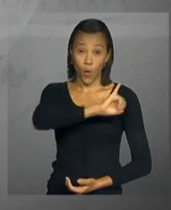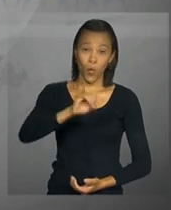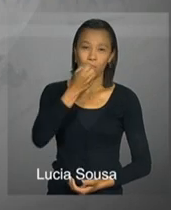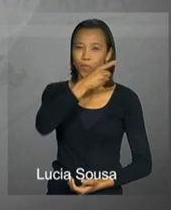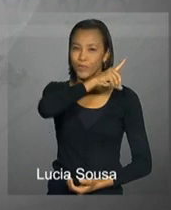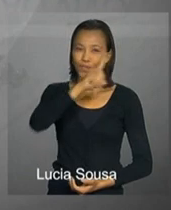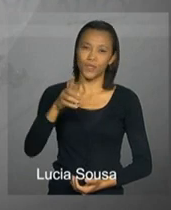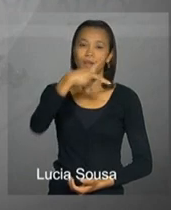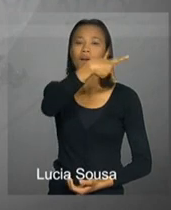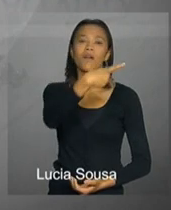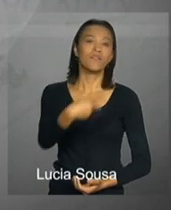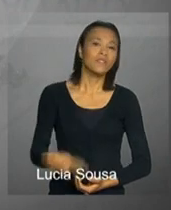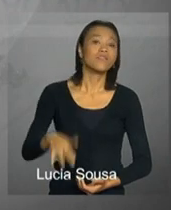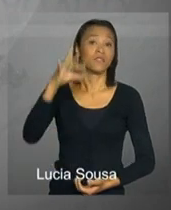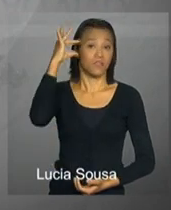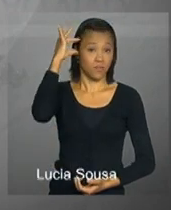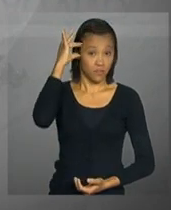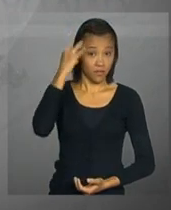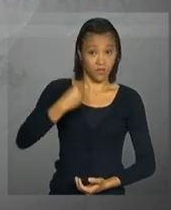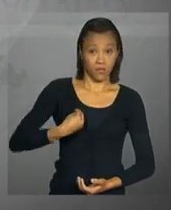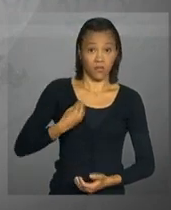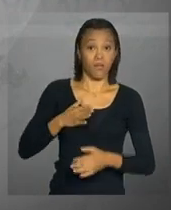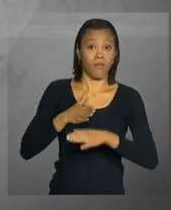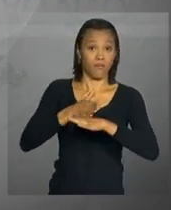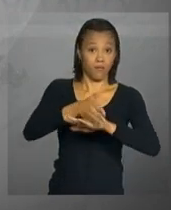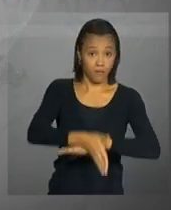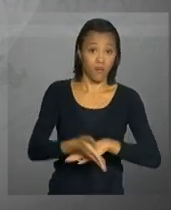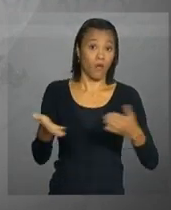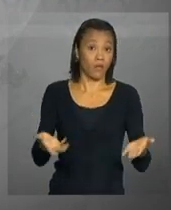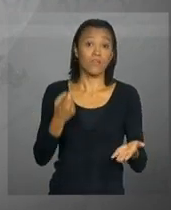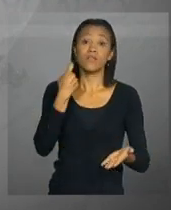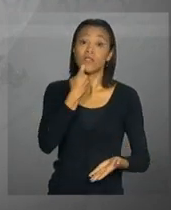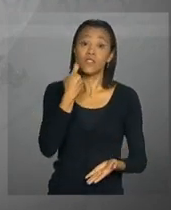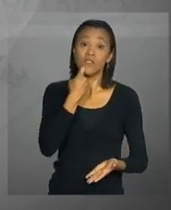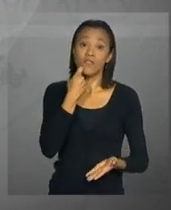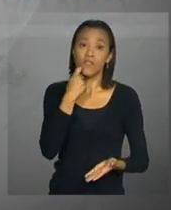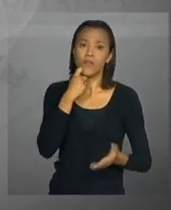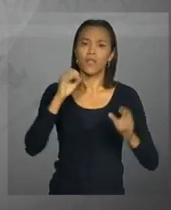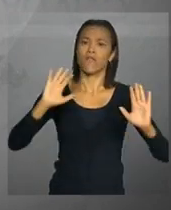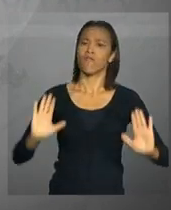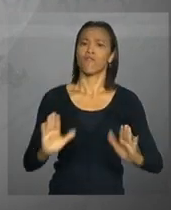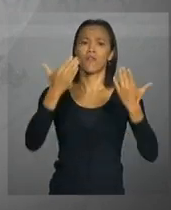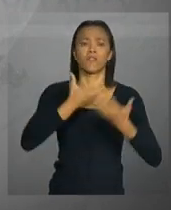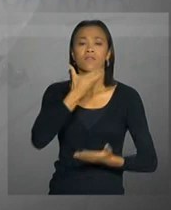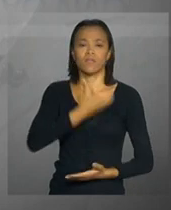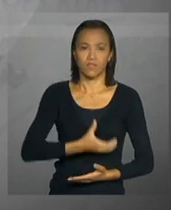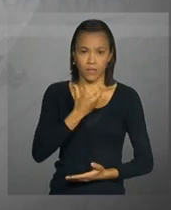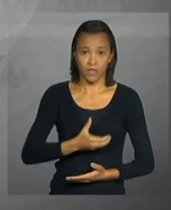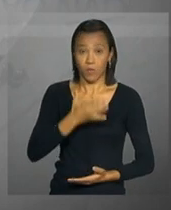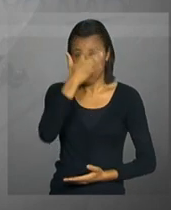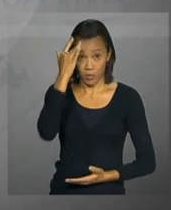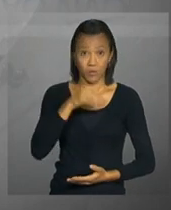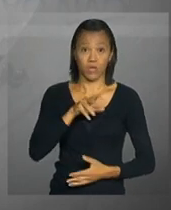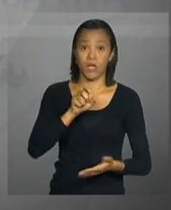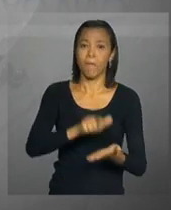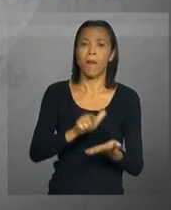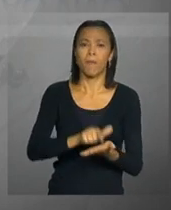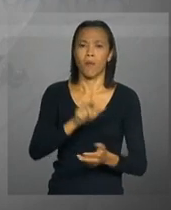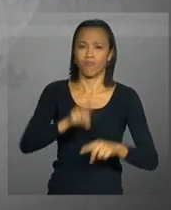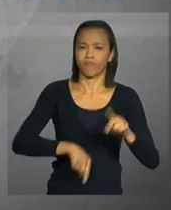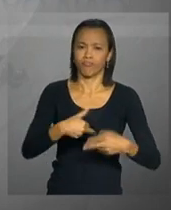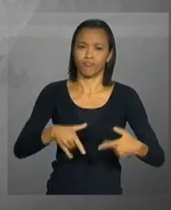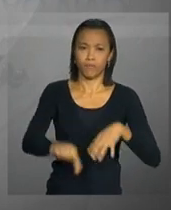Olá bom dia a presidenta Dima russef participa nesta sexta-feira da celebração do natal com catadores de